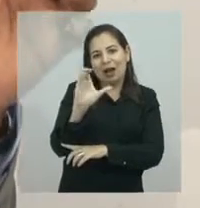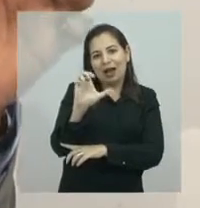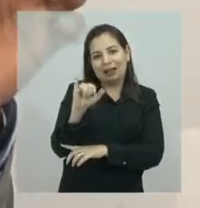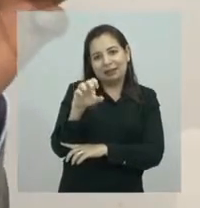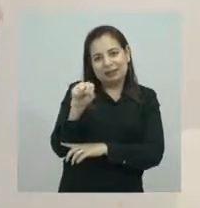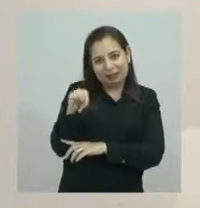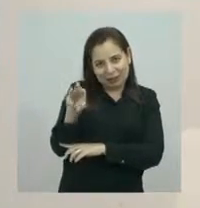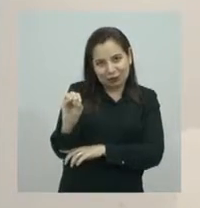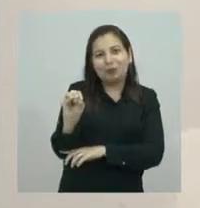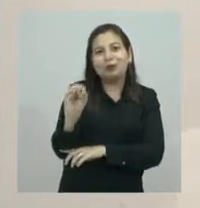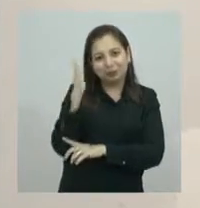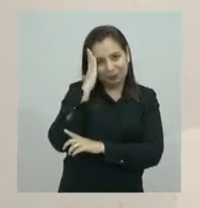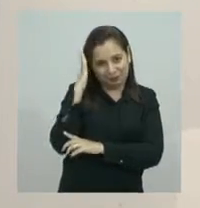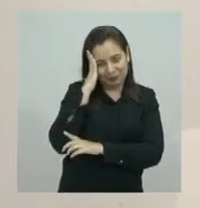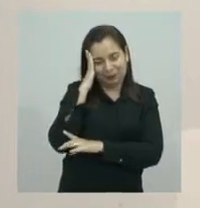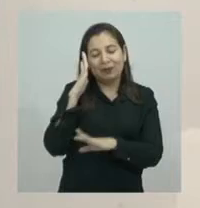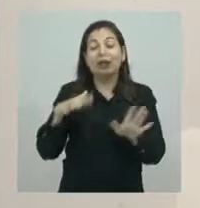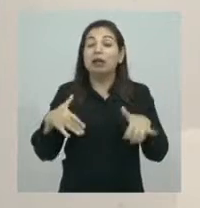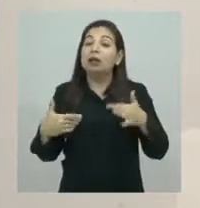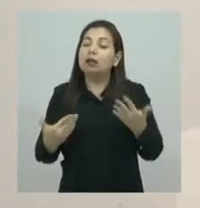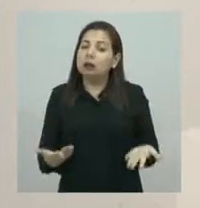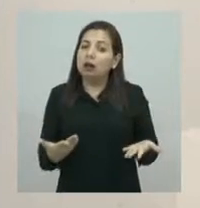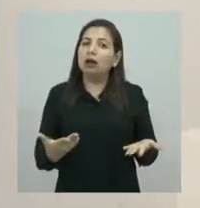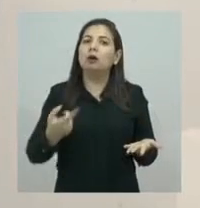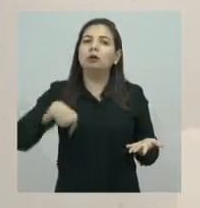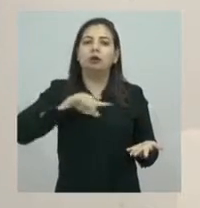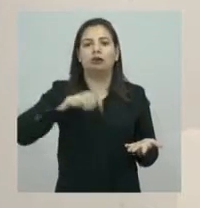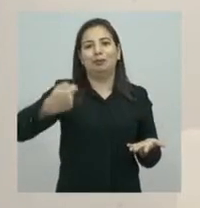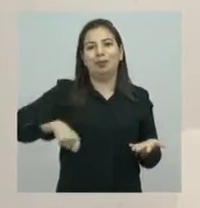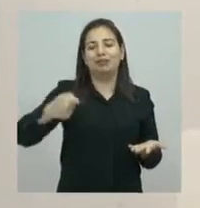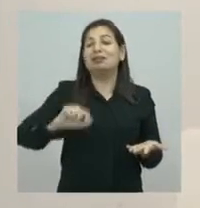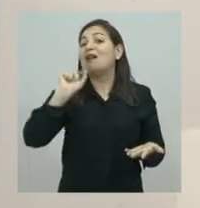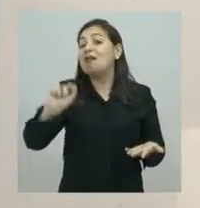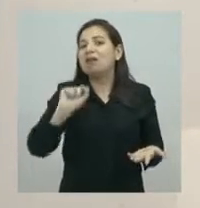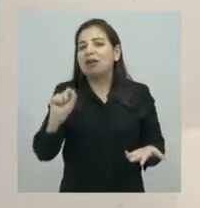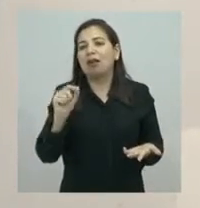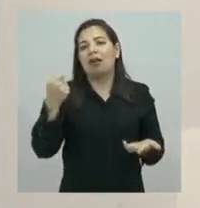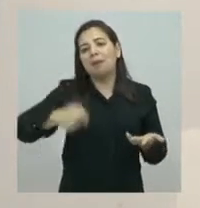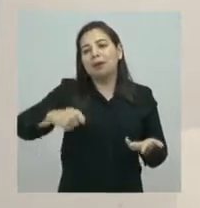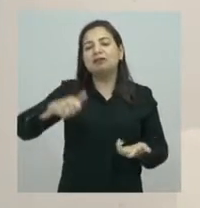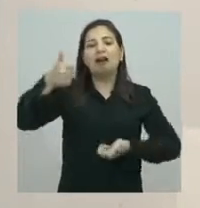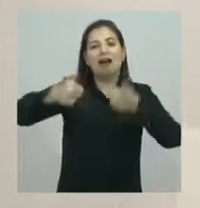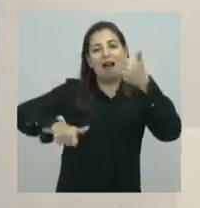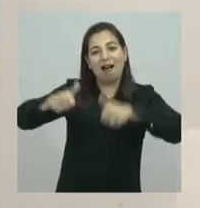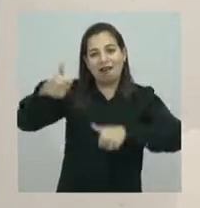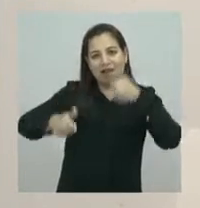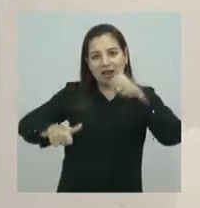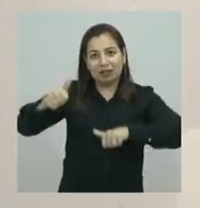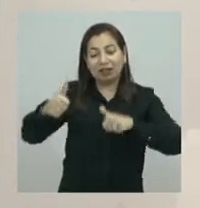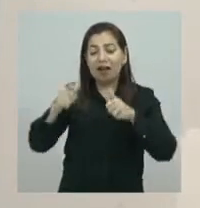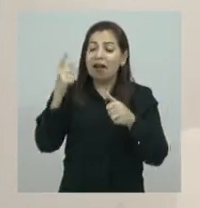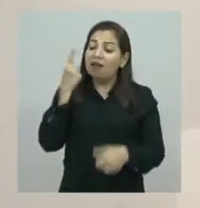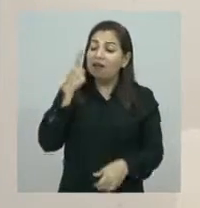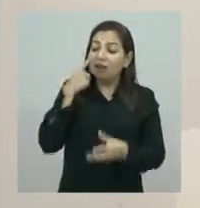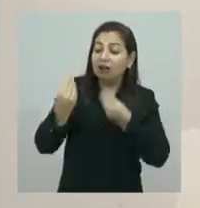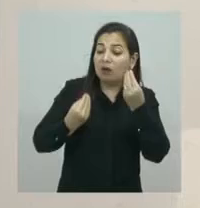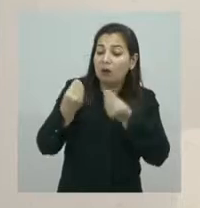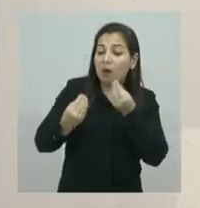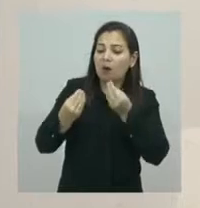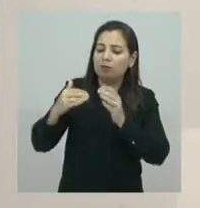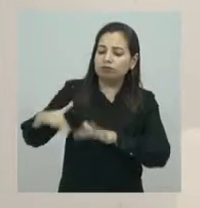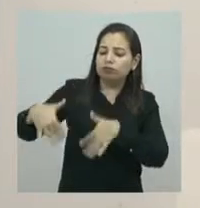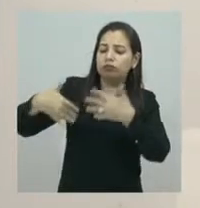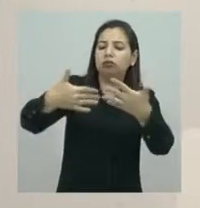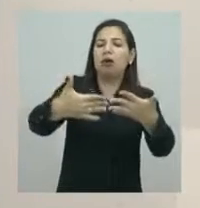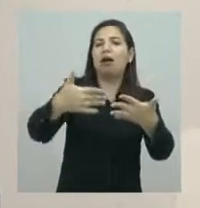fazer alguma análise e ver de que forma se deu o processo de colonização do nosso